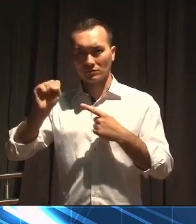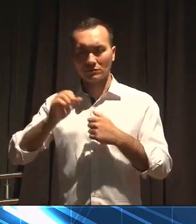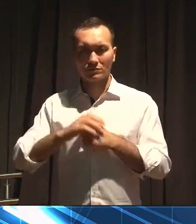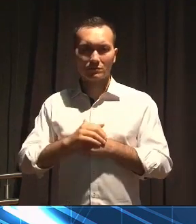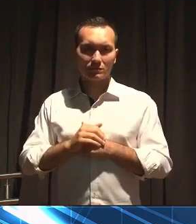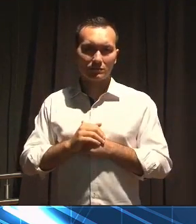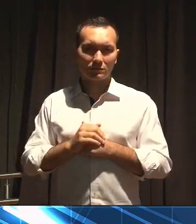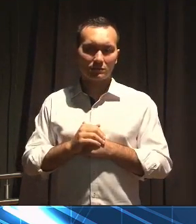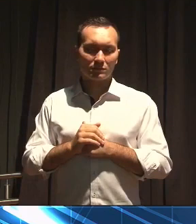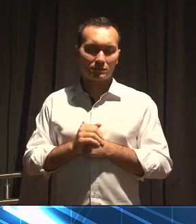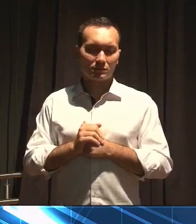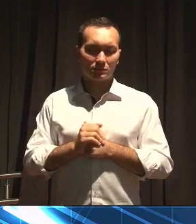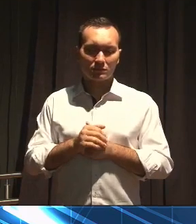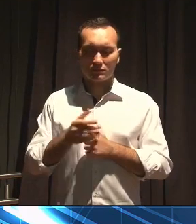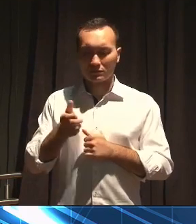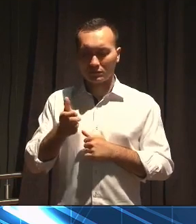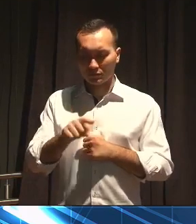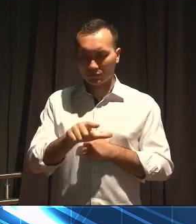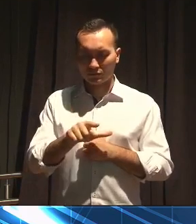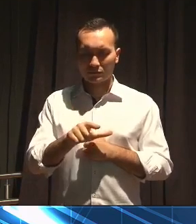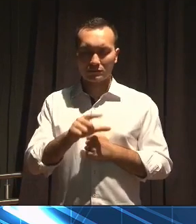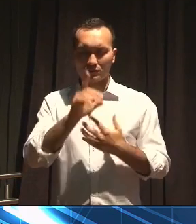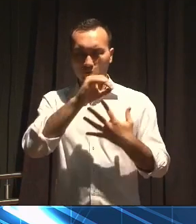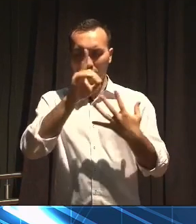que poucas vezes a gente olha, mas